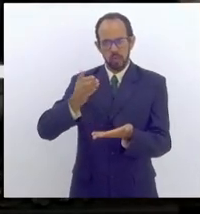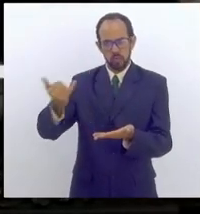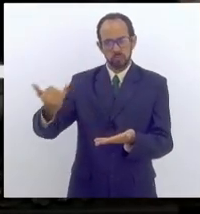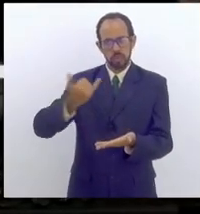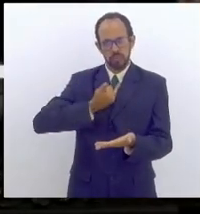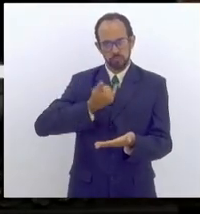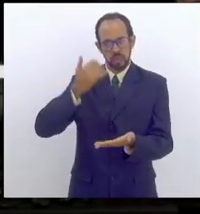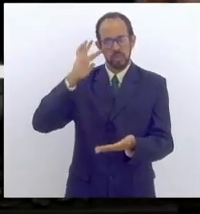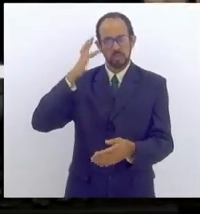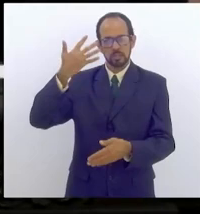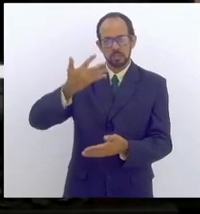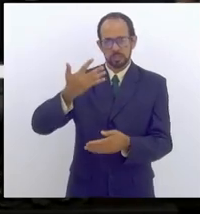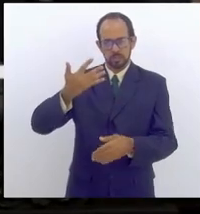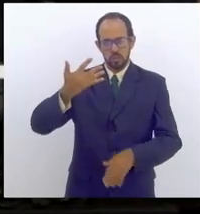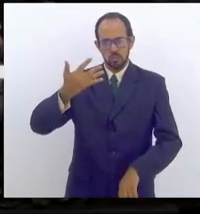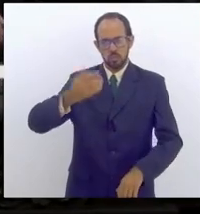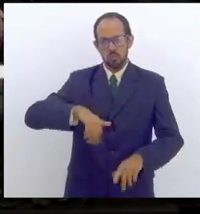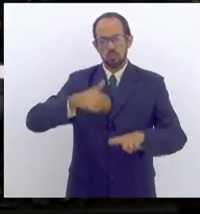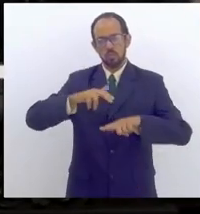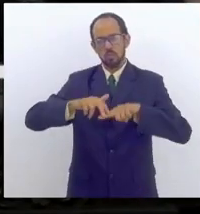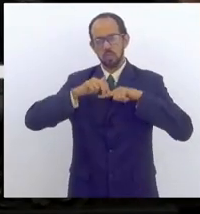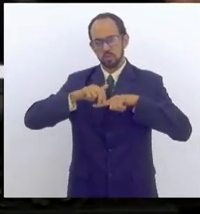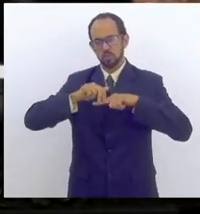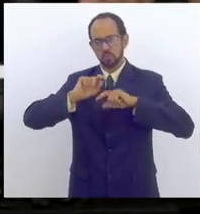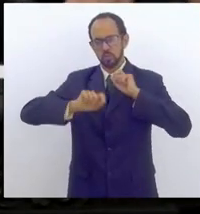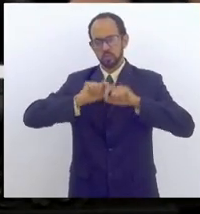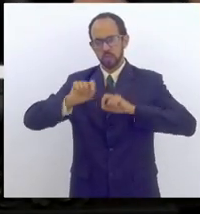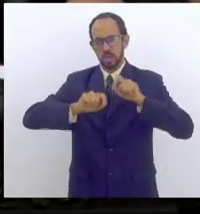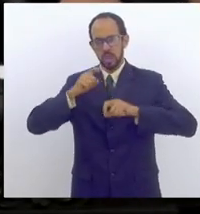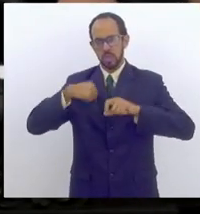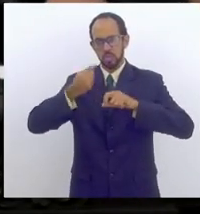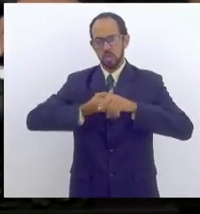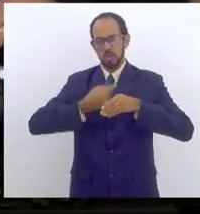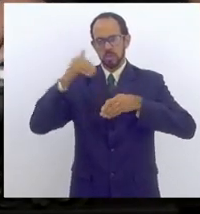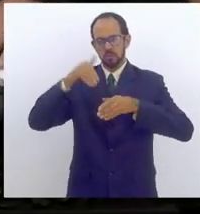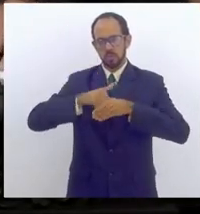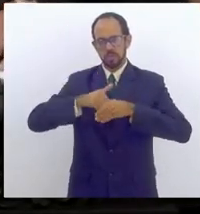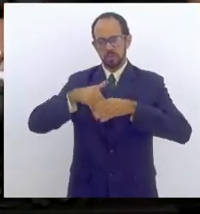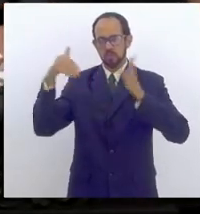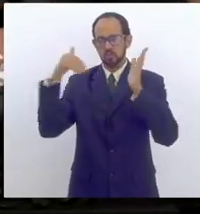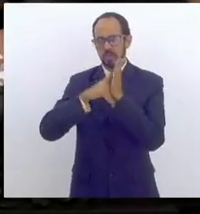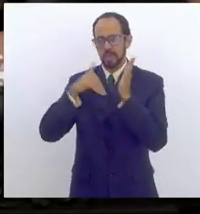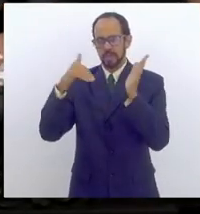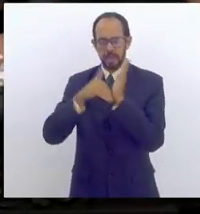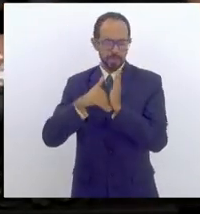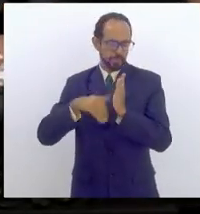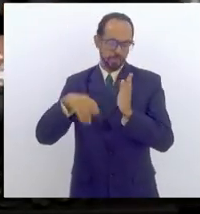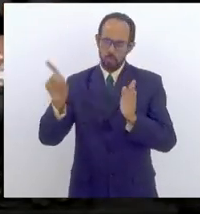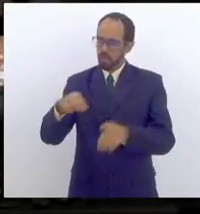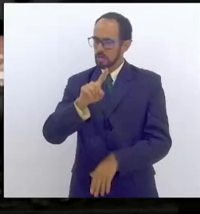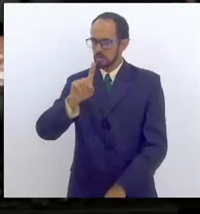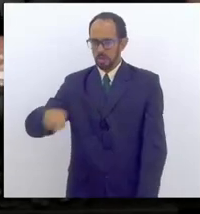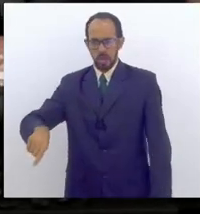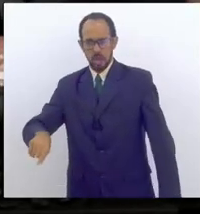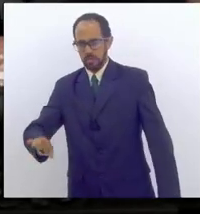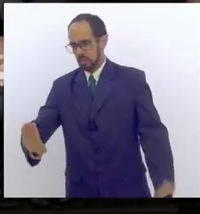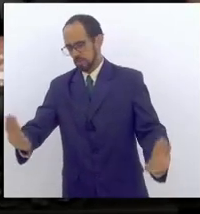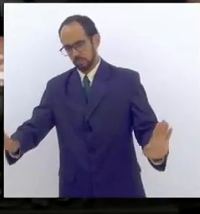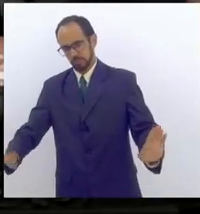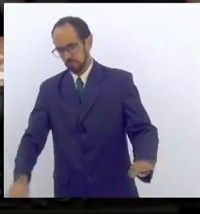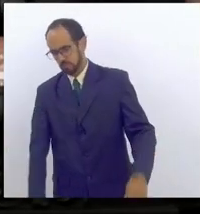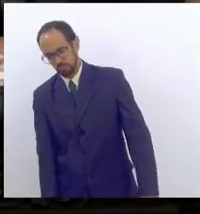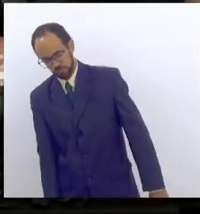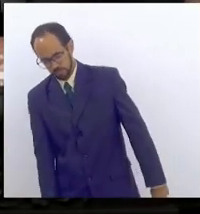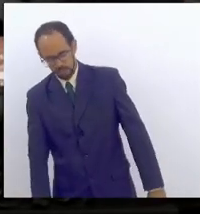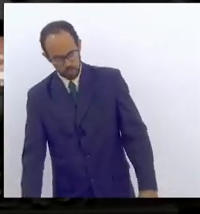decisão. Portanto, a nossa votação secreta não vale mais. Vamos proceder